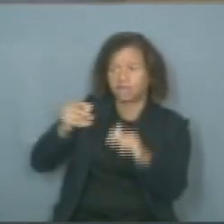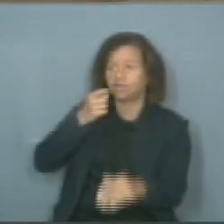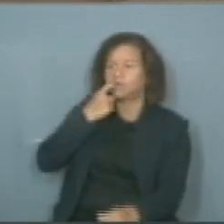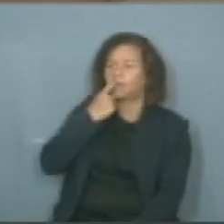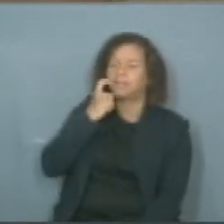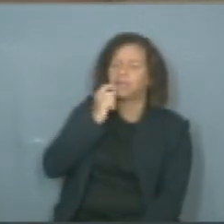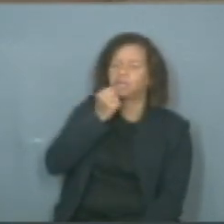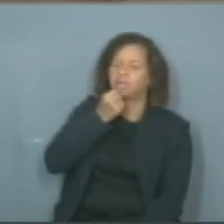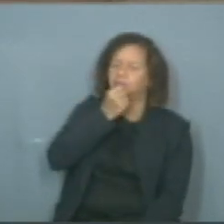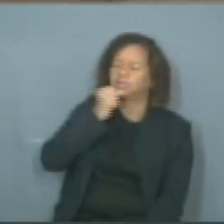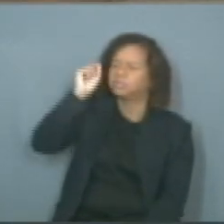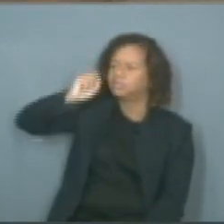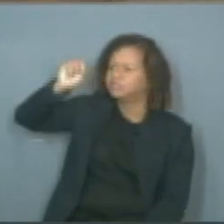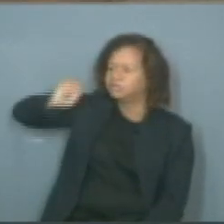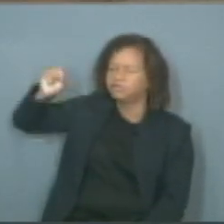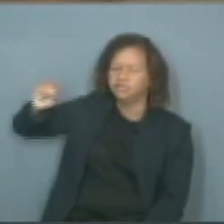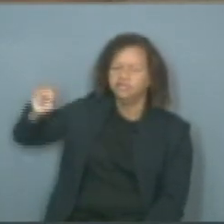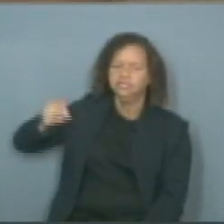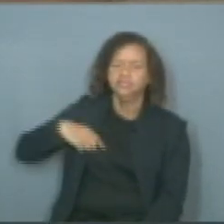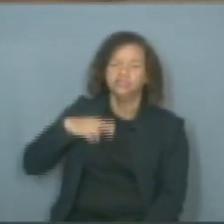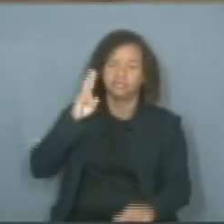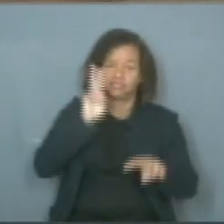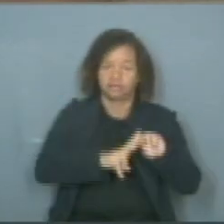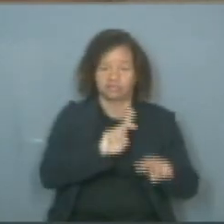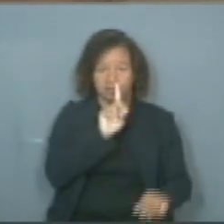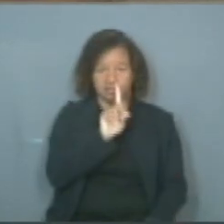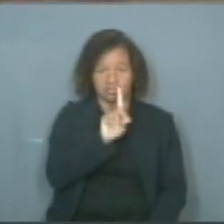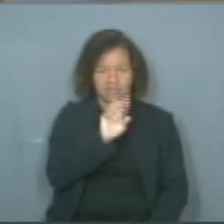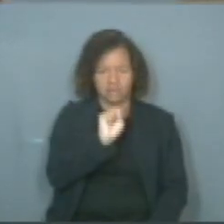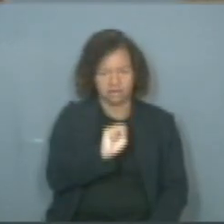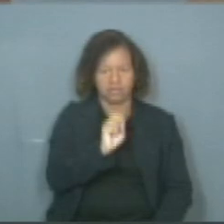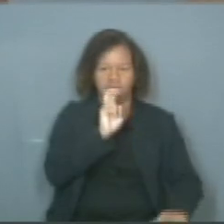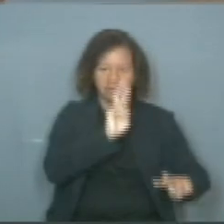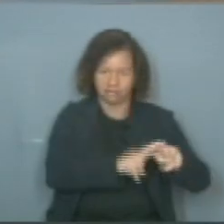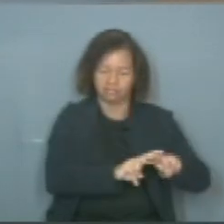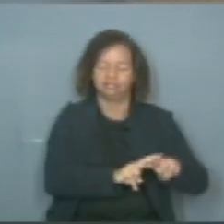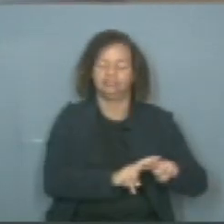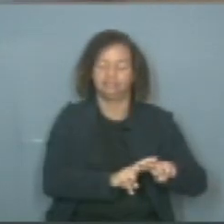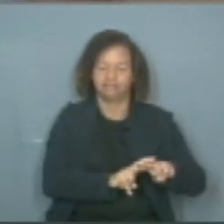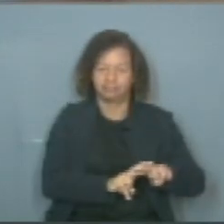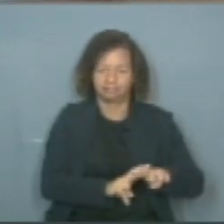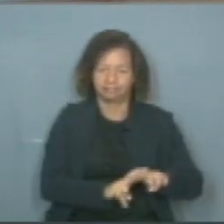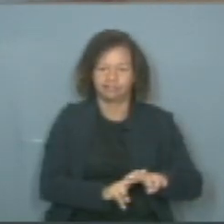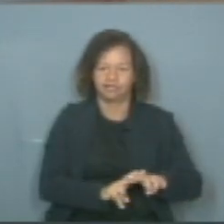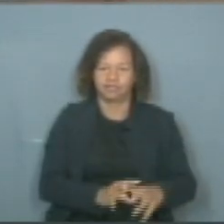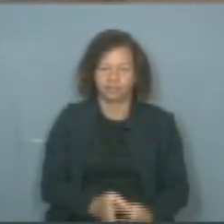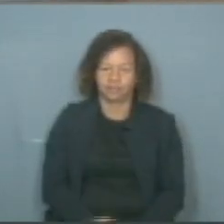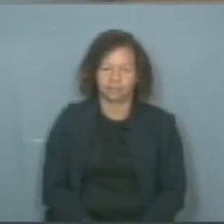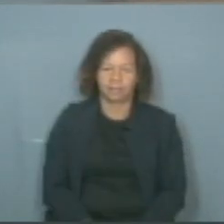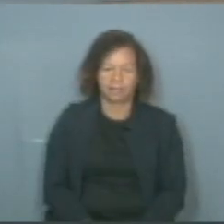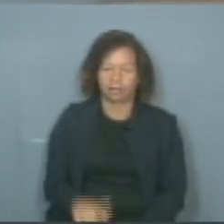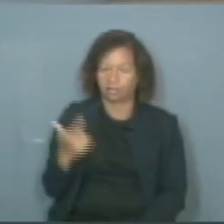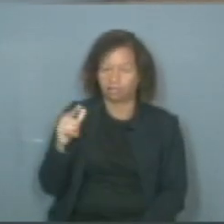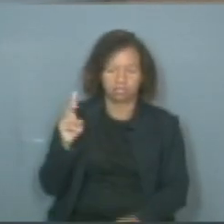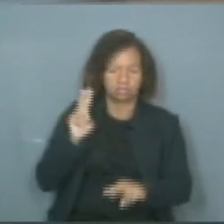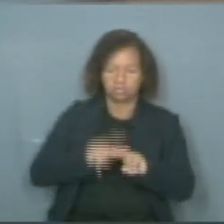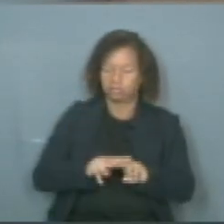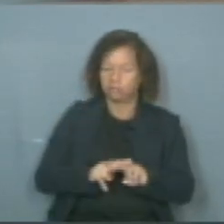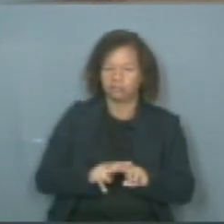batom. Pegou 18 anos de prisão. Né? Não está